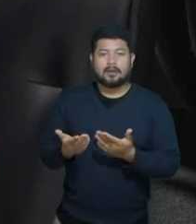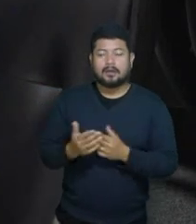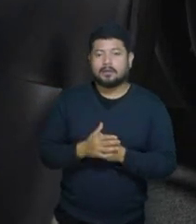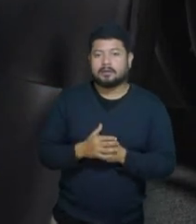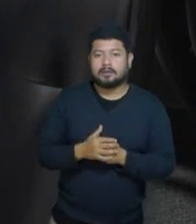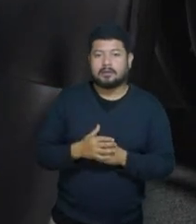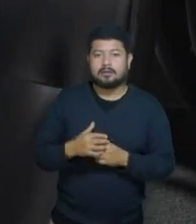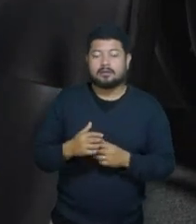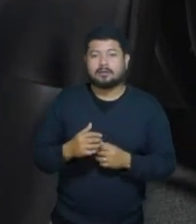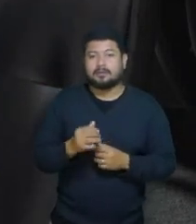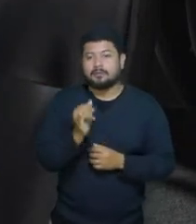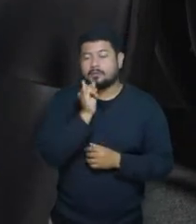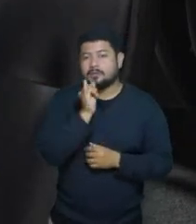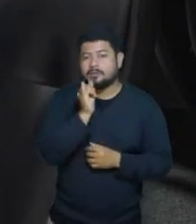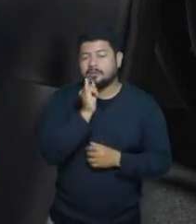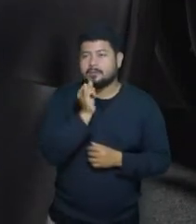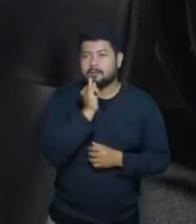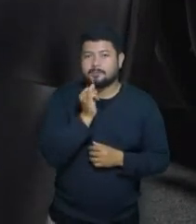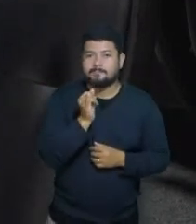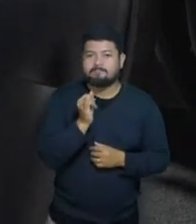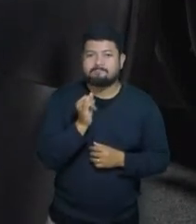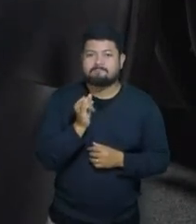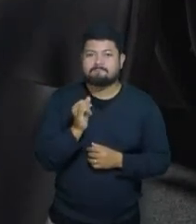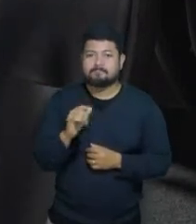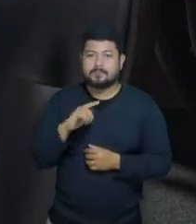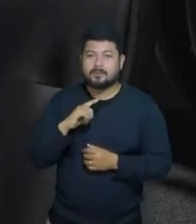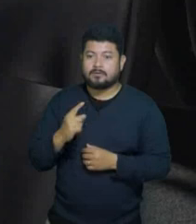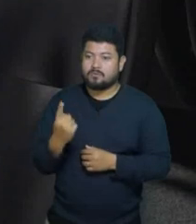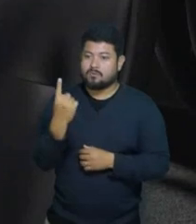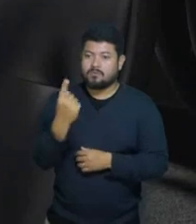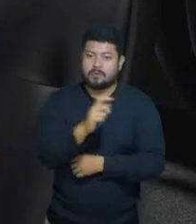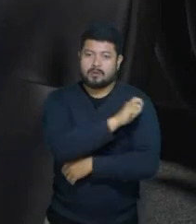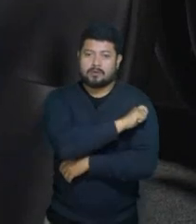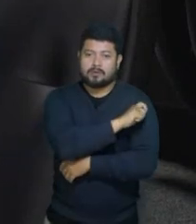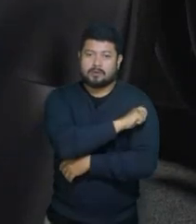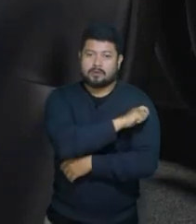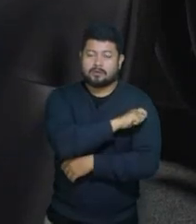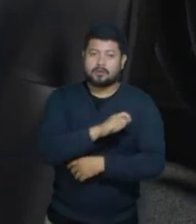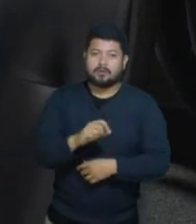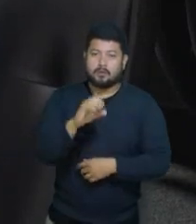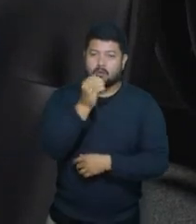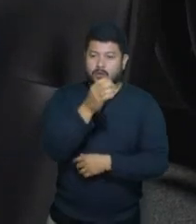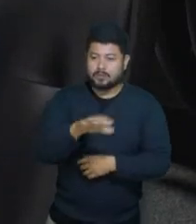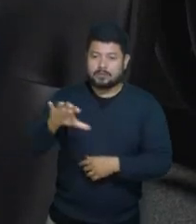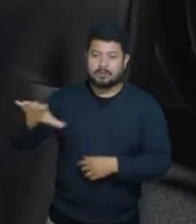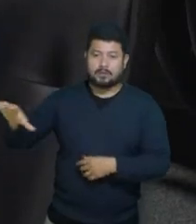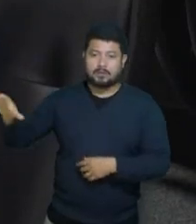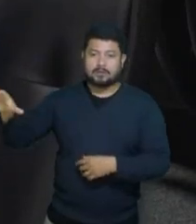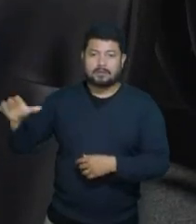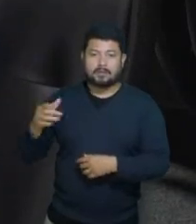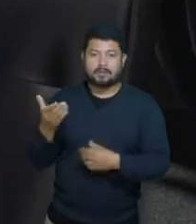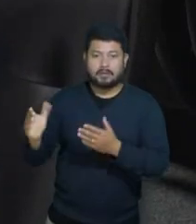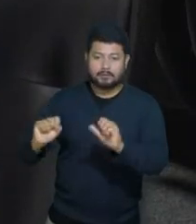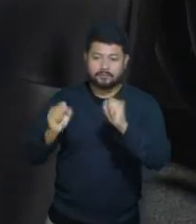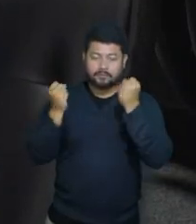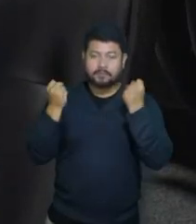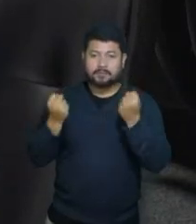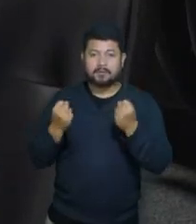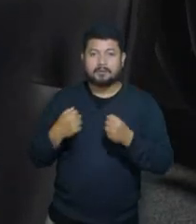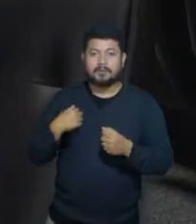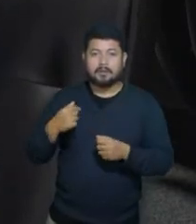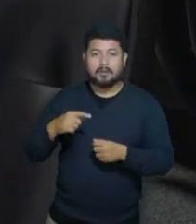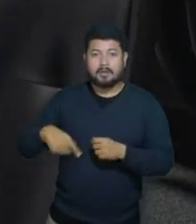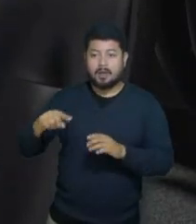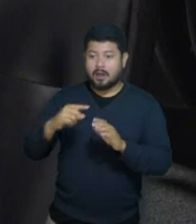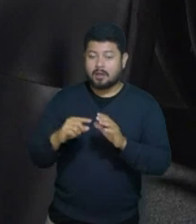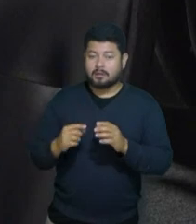que a gente está. E vou dar um exemplo, né? Estamos aí com uma aluna da PPG Oceano, que está defendendo o mestrado agora, a gente aplicando